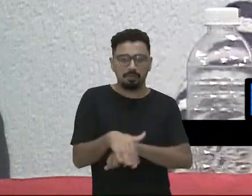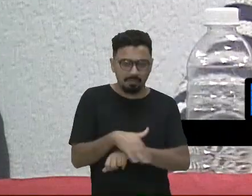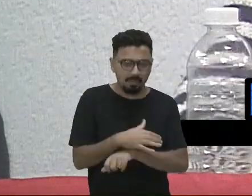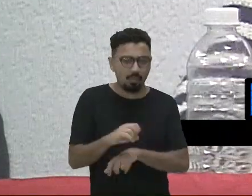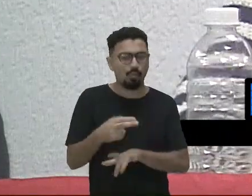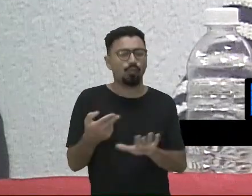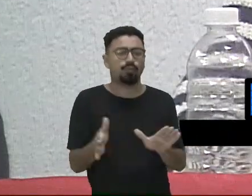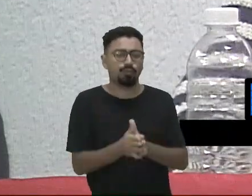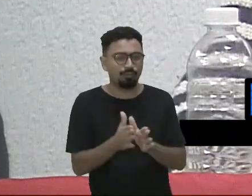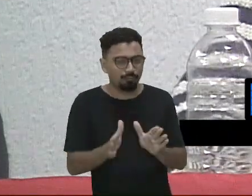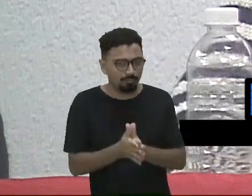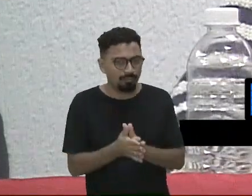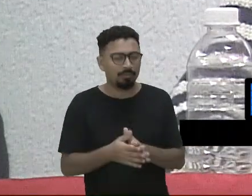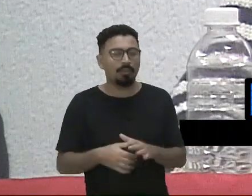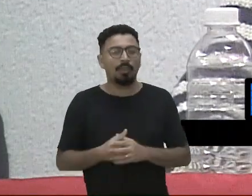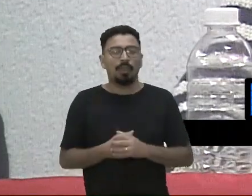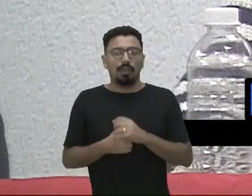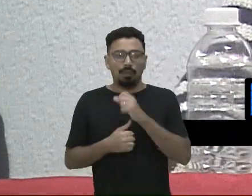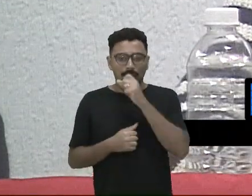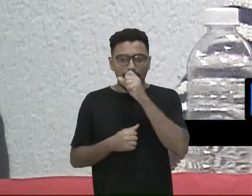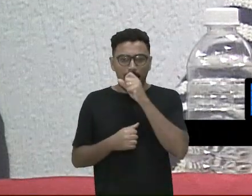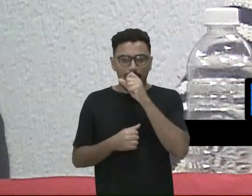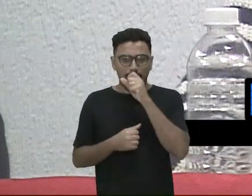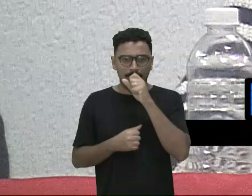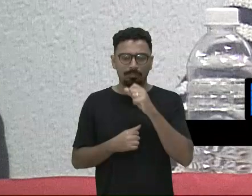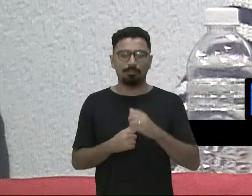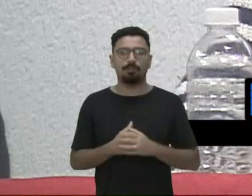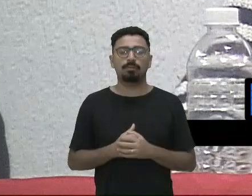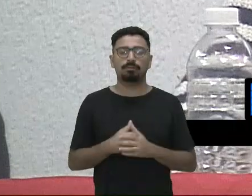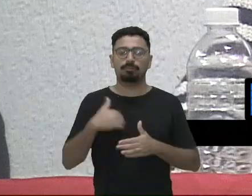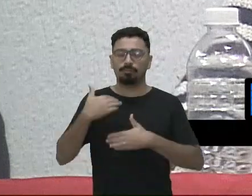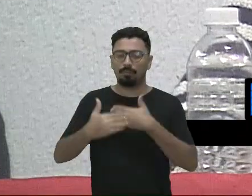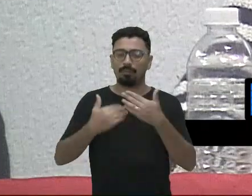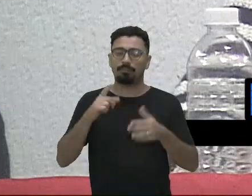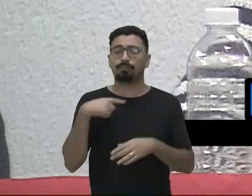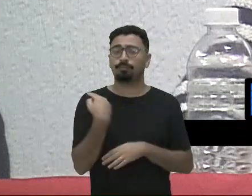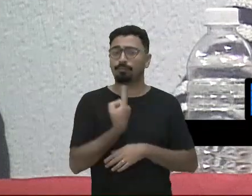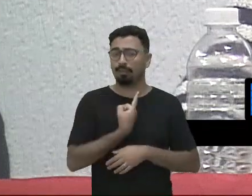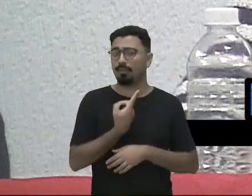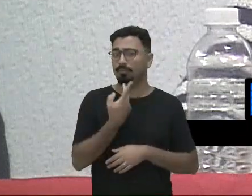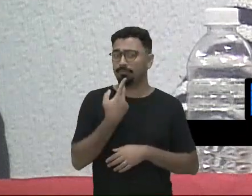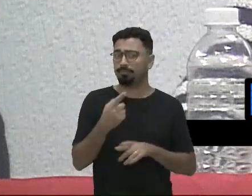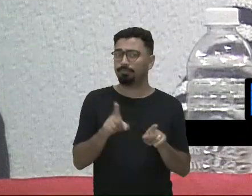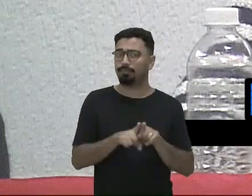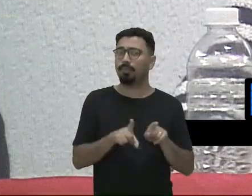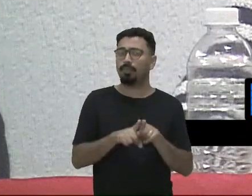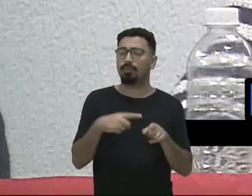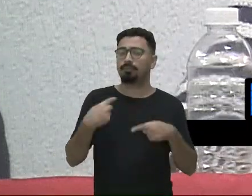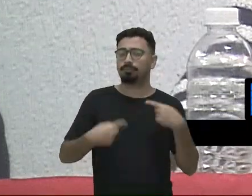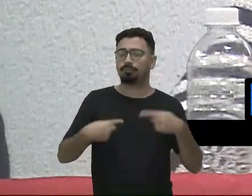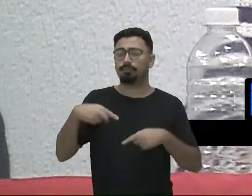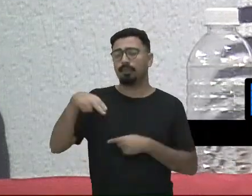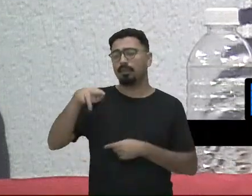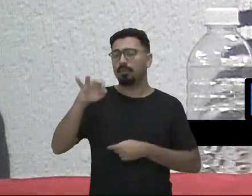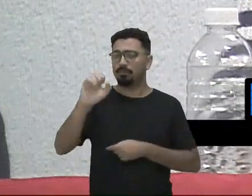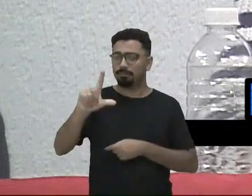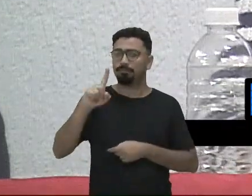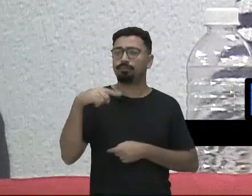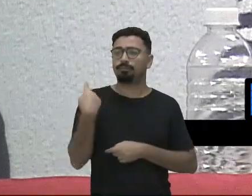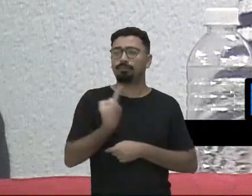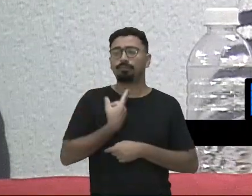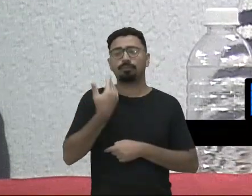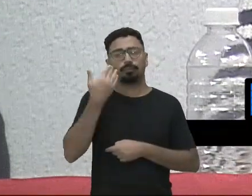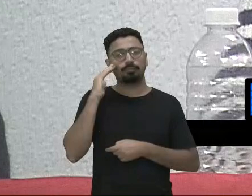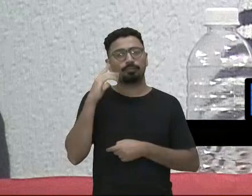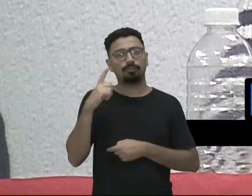social. Um dos avanços, quando a gente teve a questão da política nacional, foi o entendimento que a gente passou